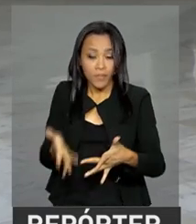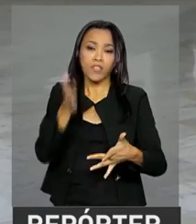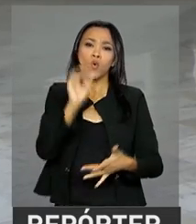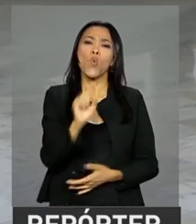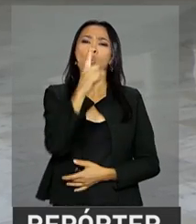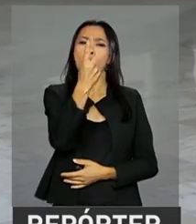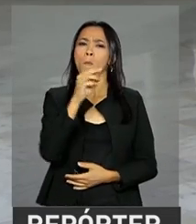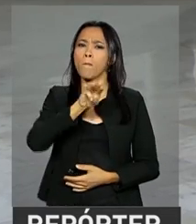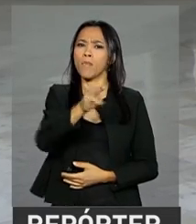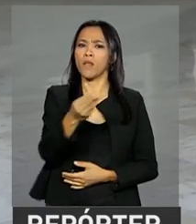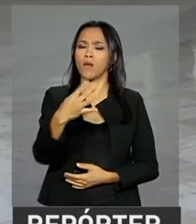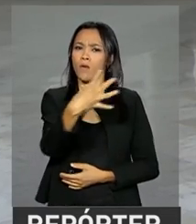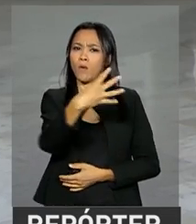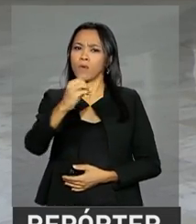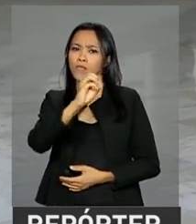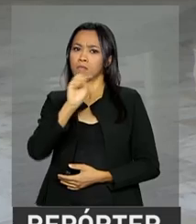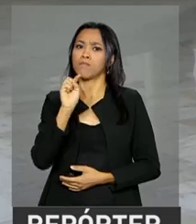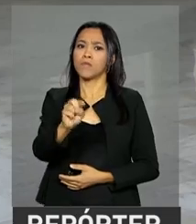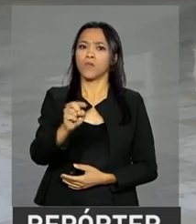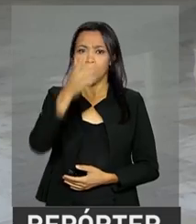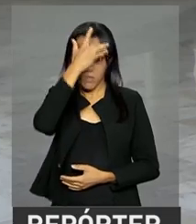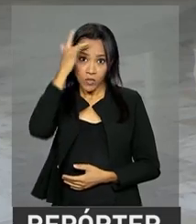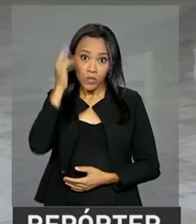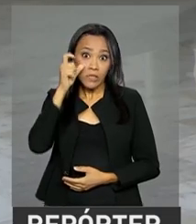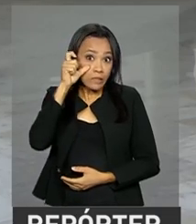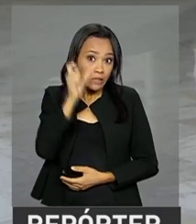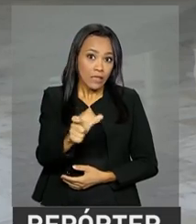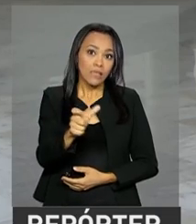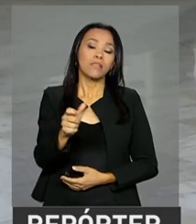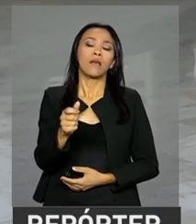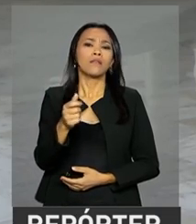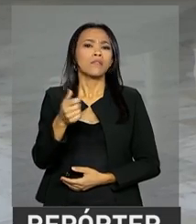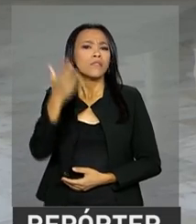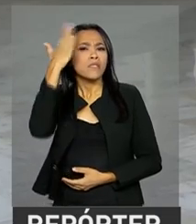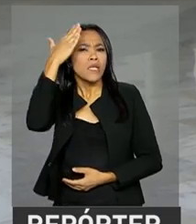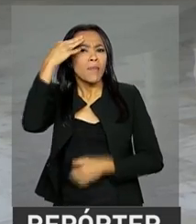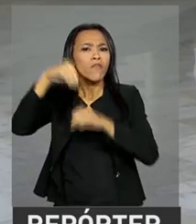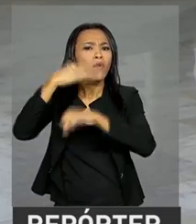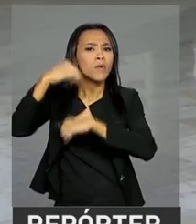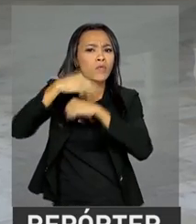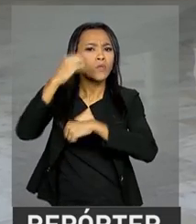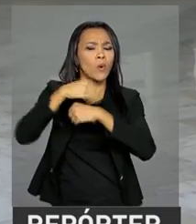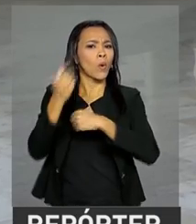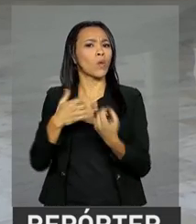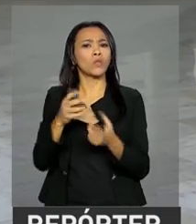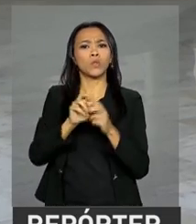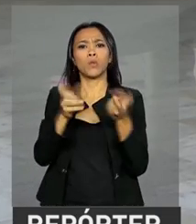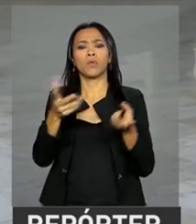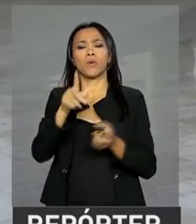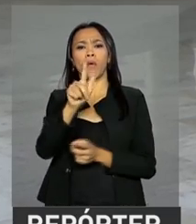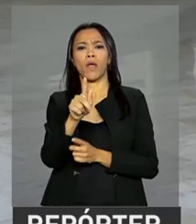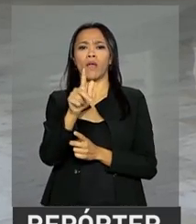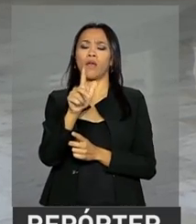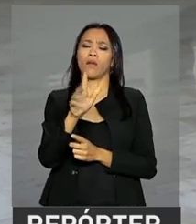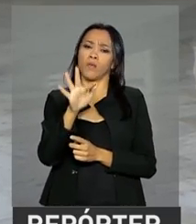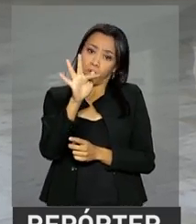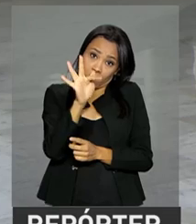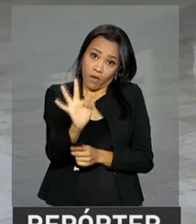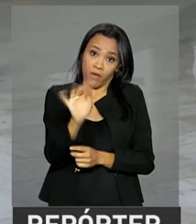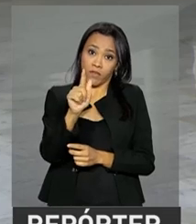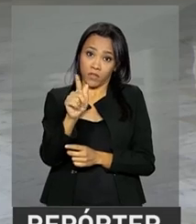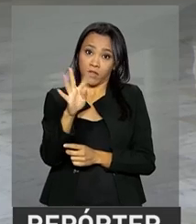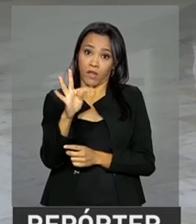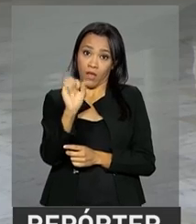1.400 1000 trabalhadores interessados em obter informações sobre o FGTS foram atendidos nas agências da